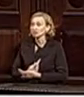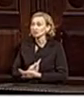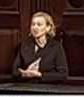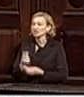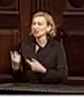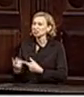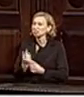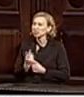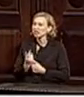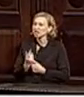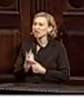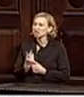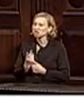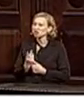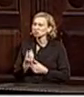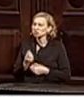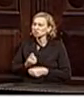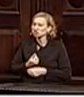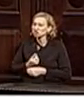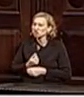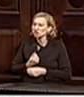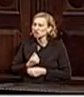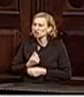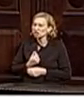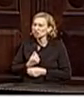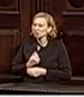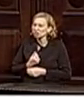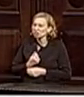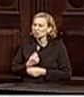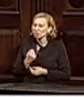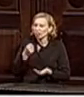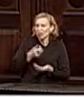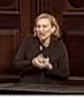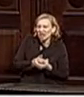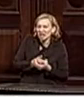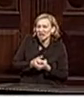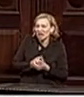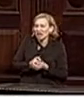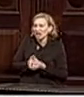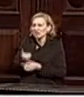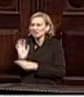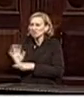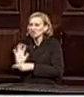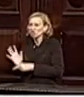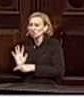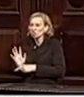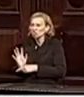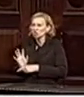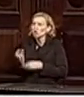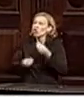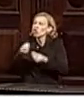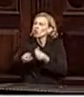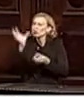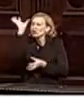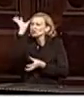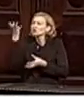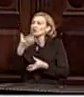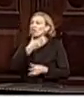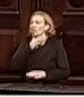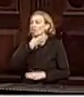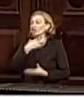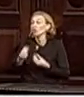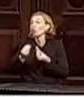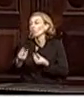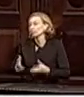Empréstimo, adiantamento de royalty, não é a solução para a crise. Solução para a